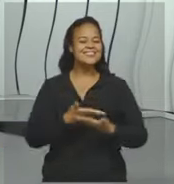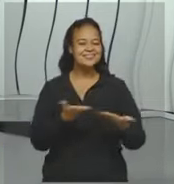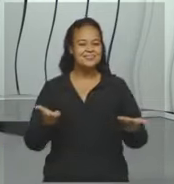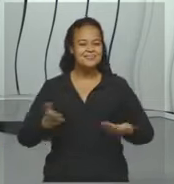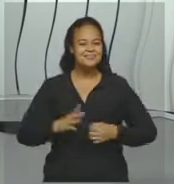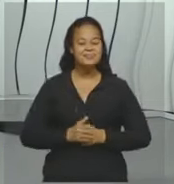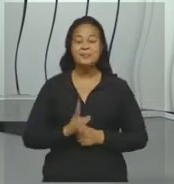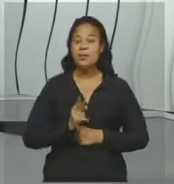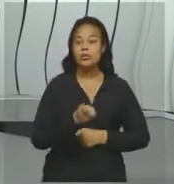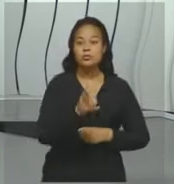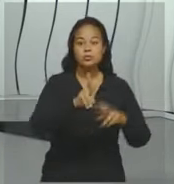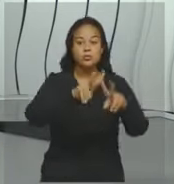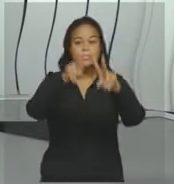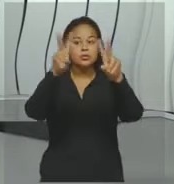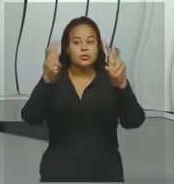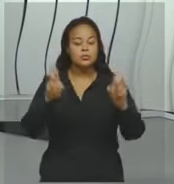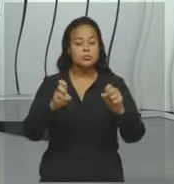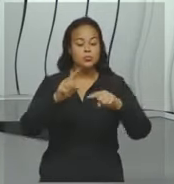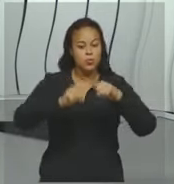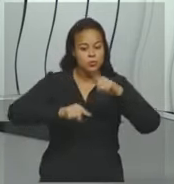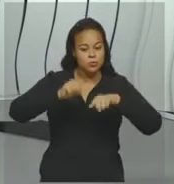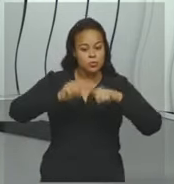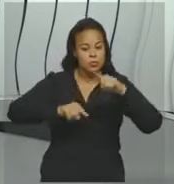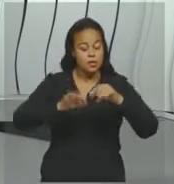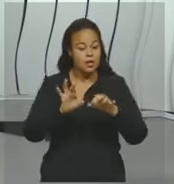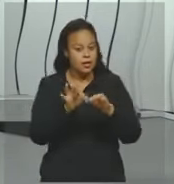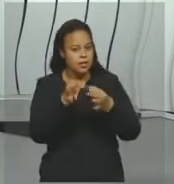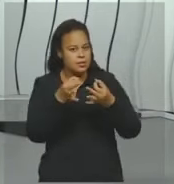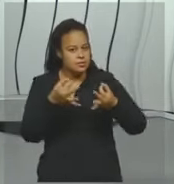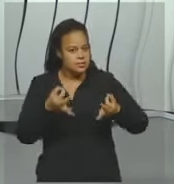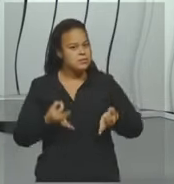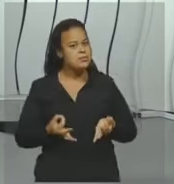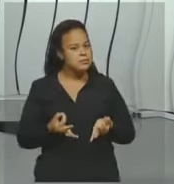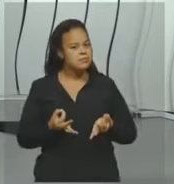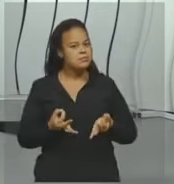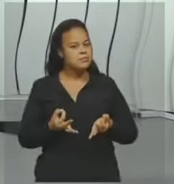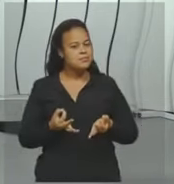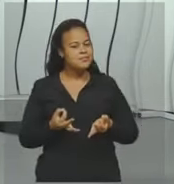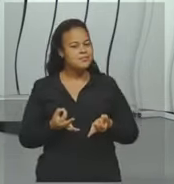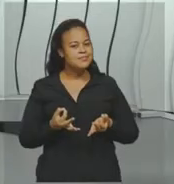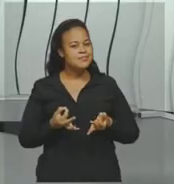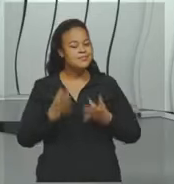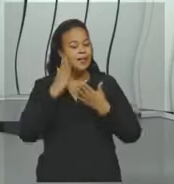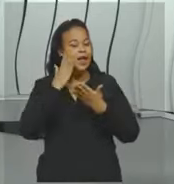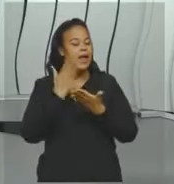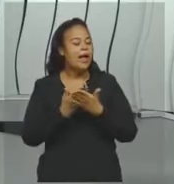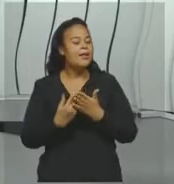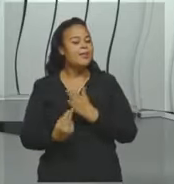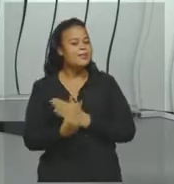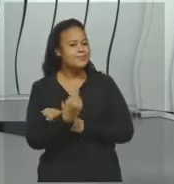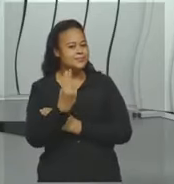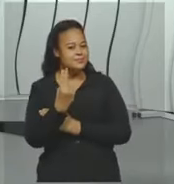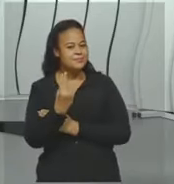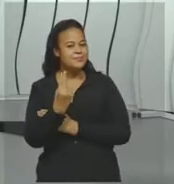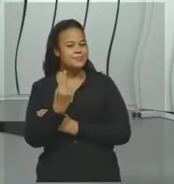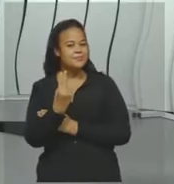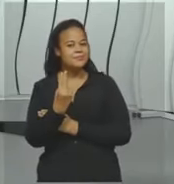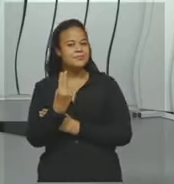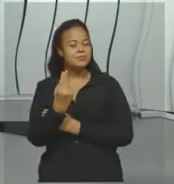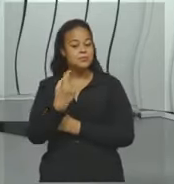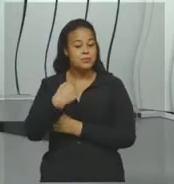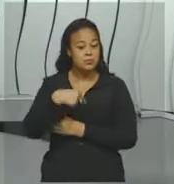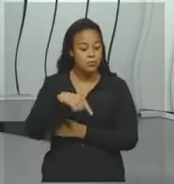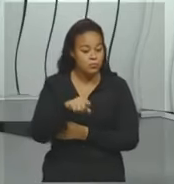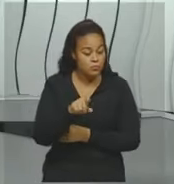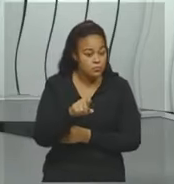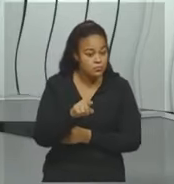continuar o assunto de máquinas simples, essa é então a segunda parte da nossa aula, e essa aula é voltada para você,